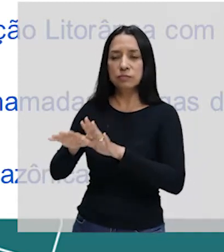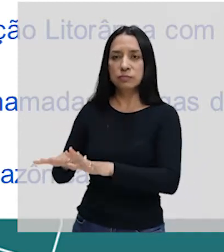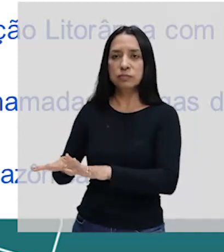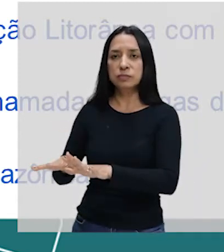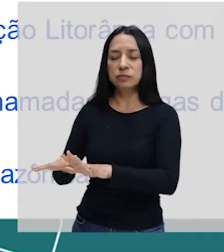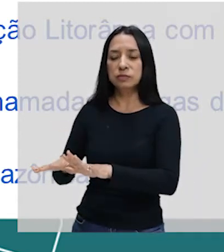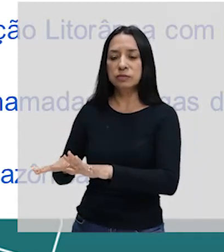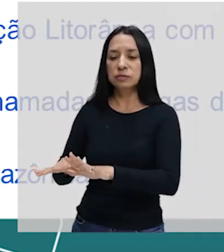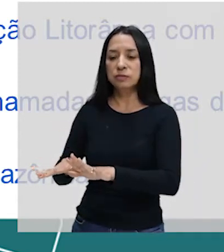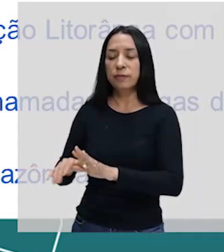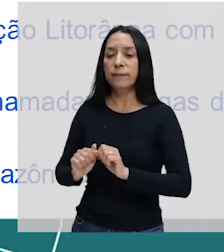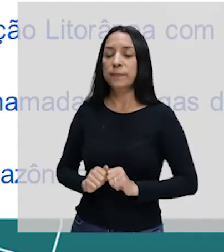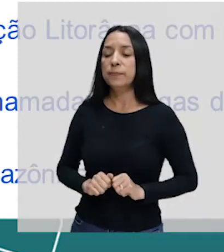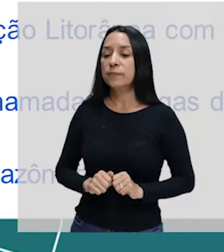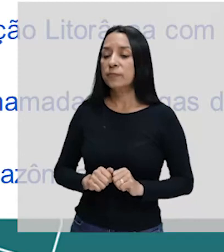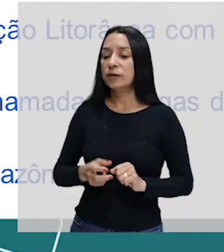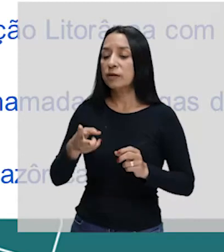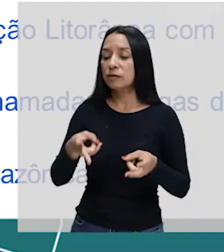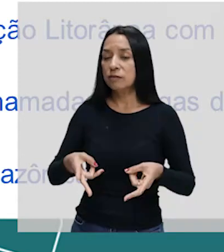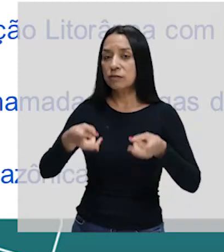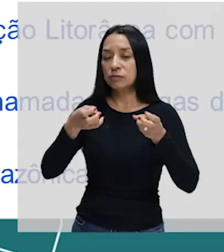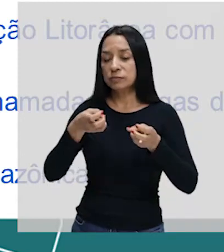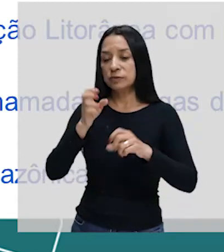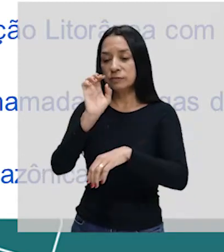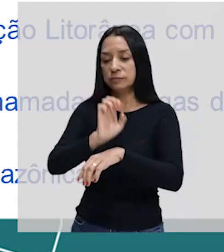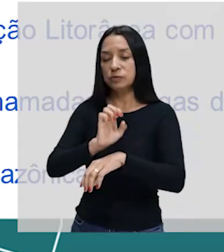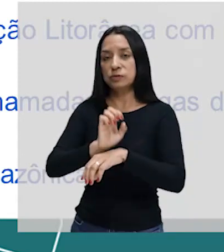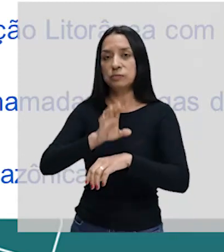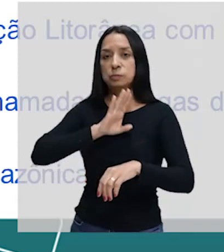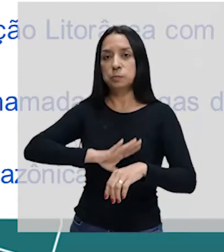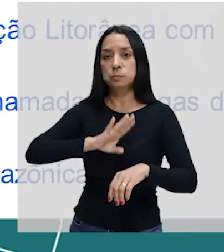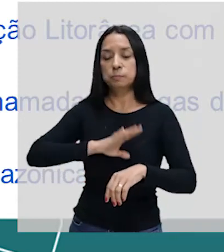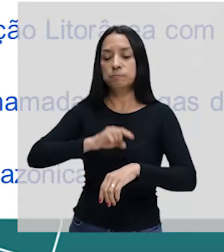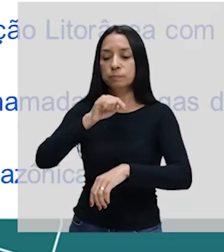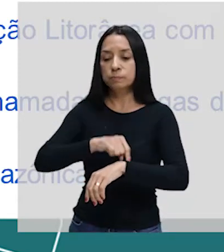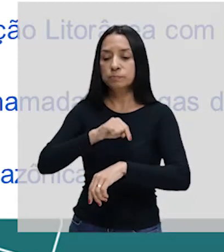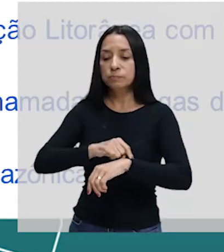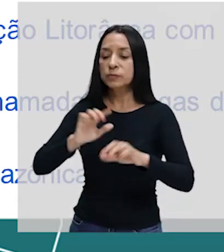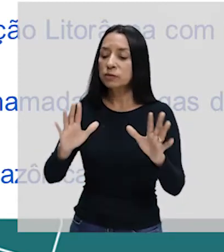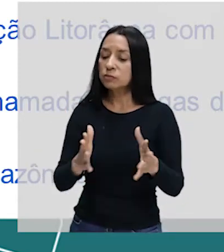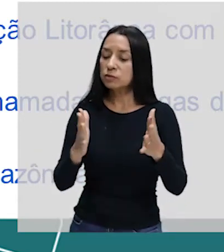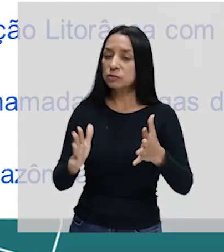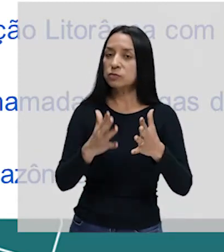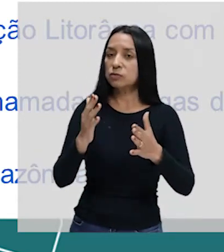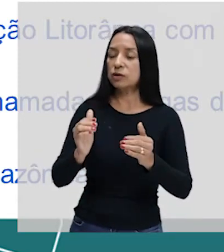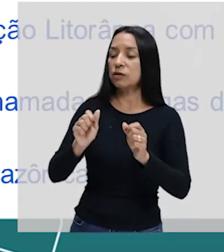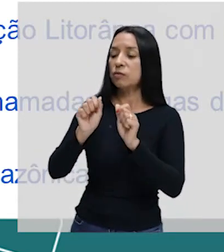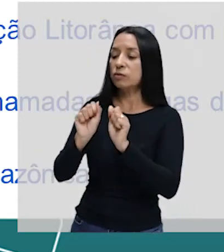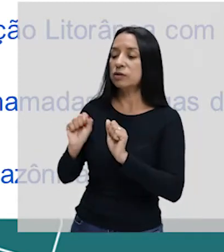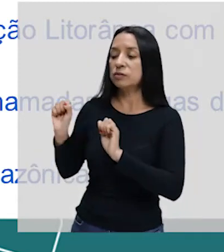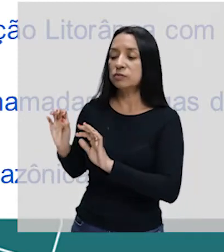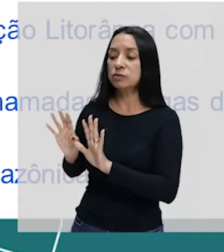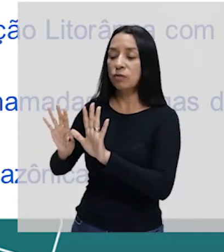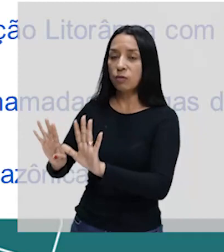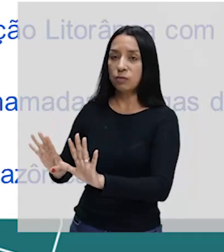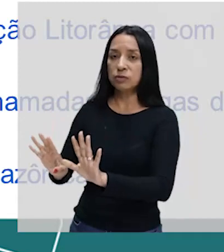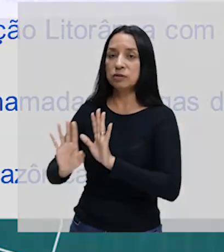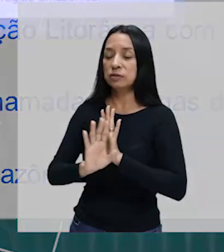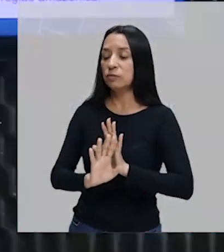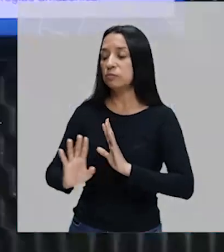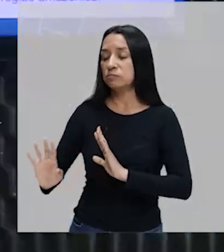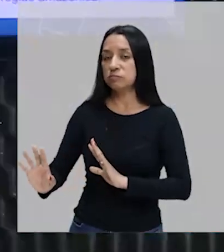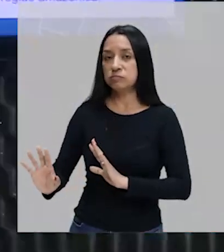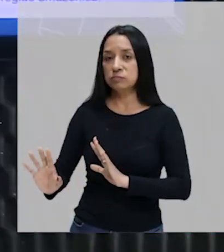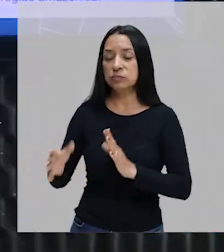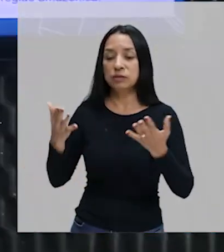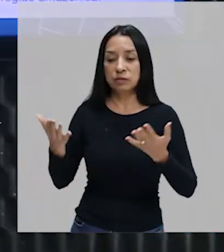Observe que o Estado português, nesse momento, para estimular esse processo de colonização, O Estado português,